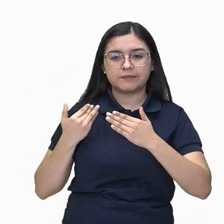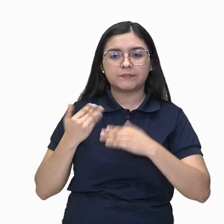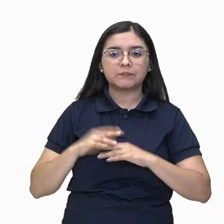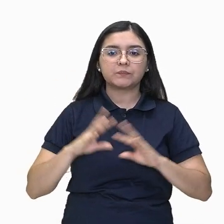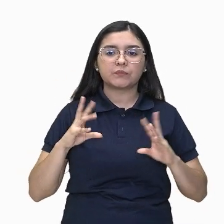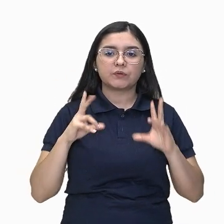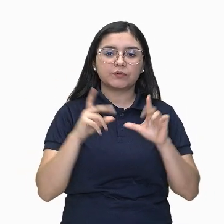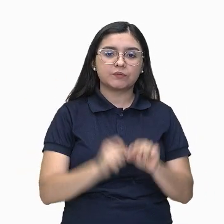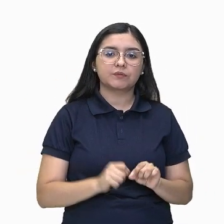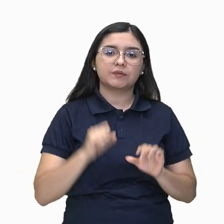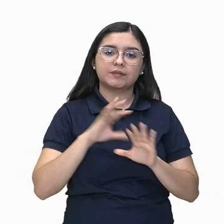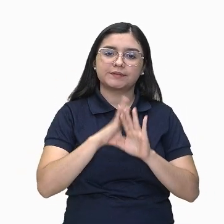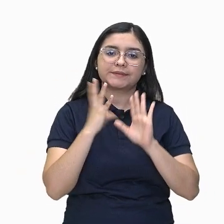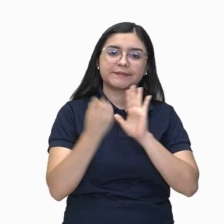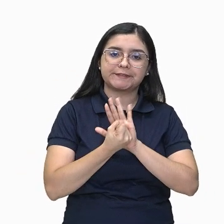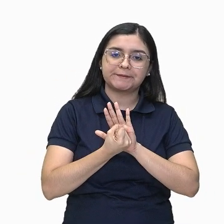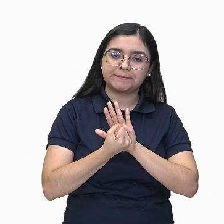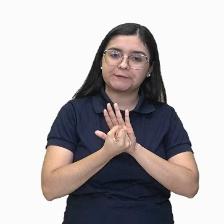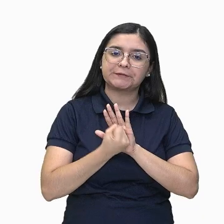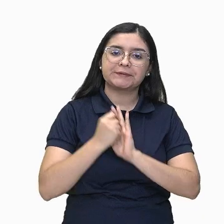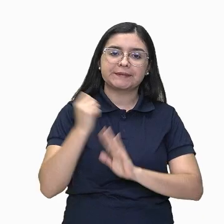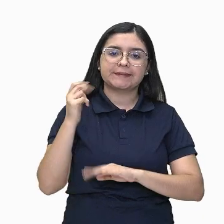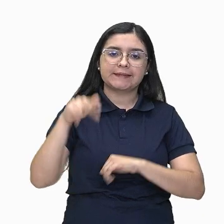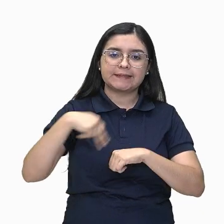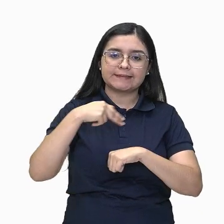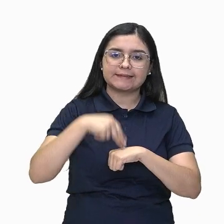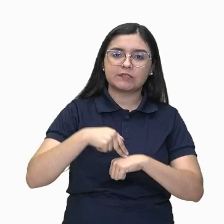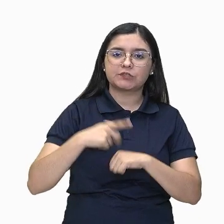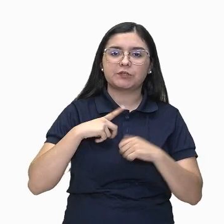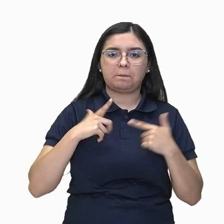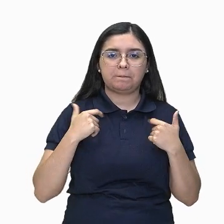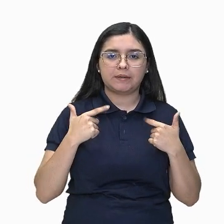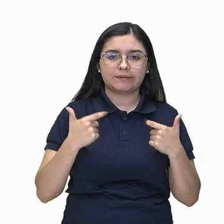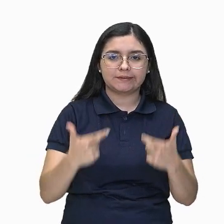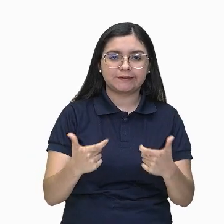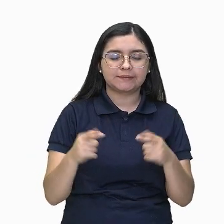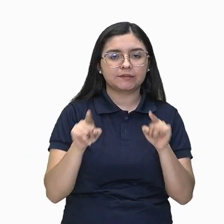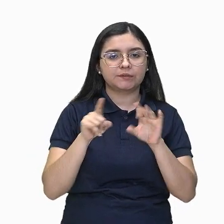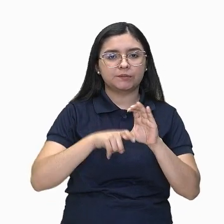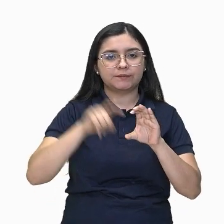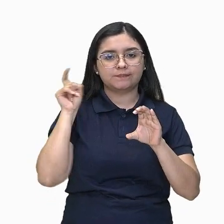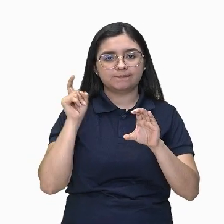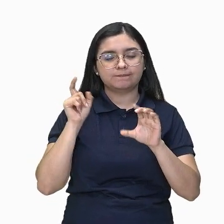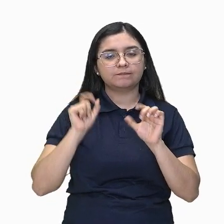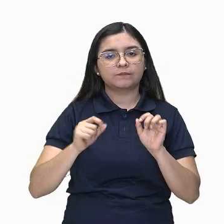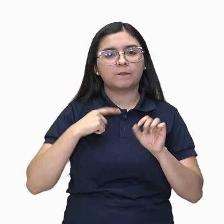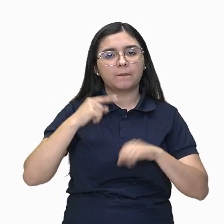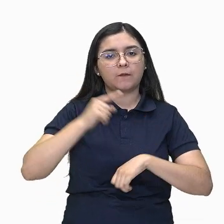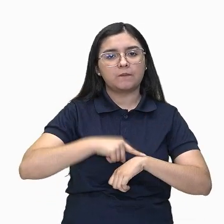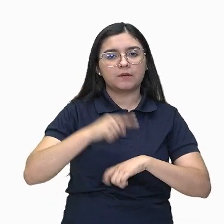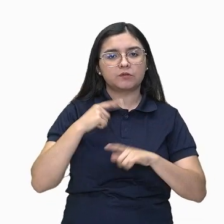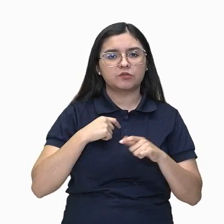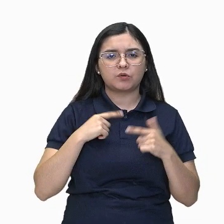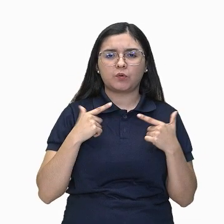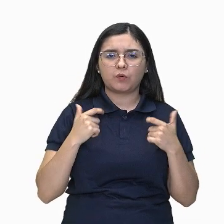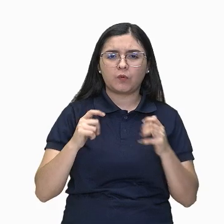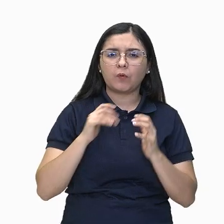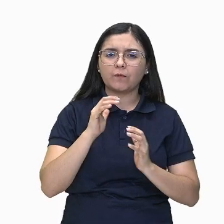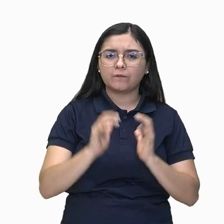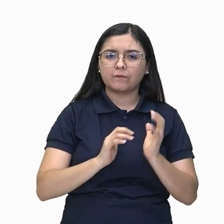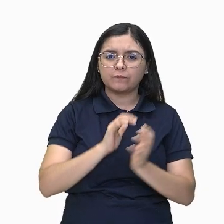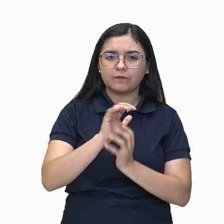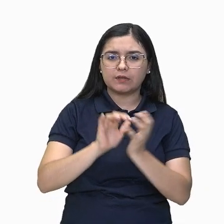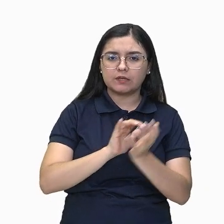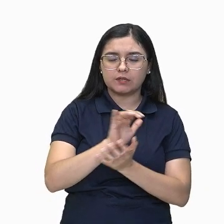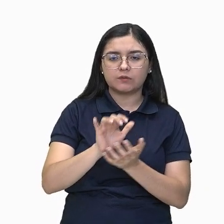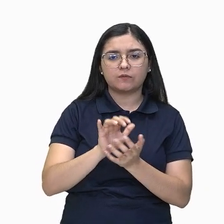ser símbolo nacional. Passado de batalhas, como se a independência tivesse sido um momento de conflito vencido por aqueles